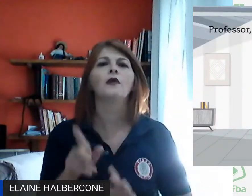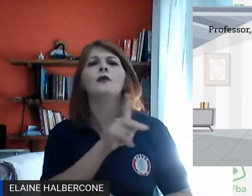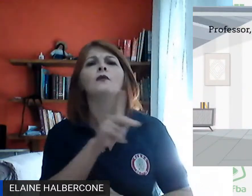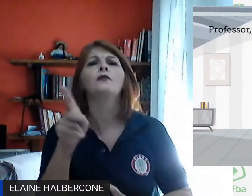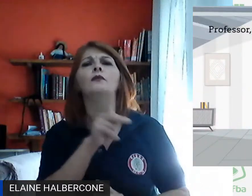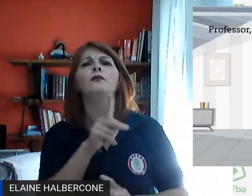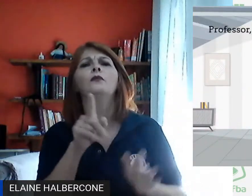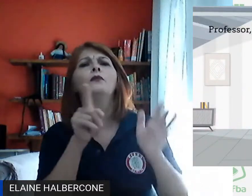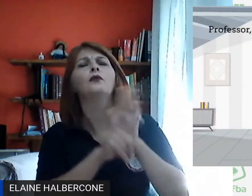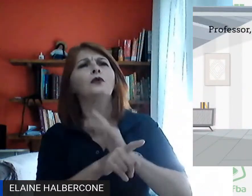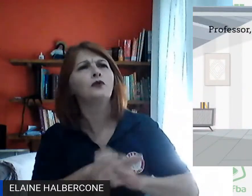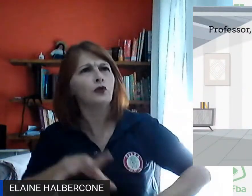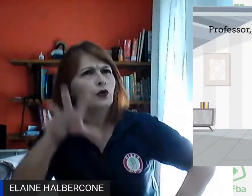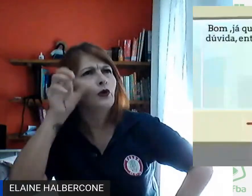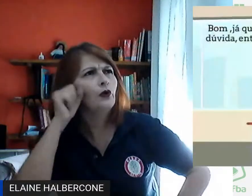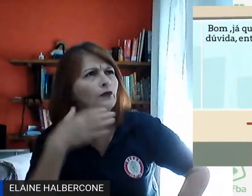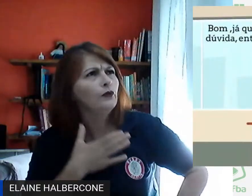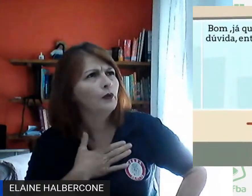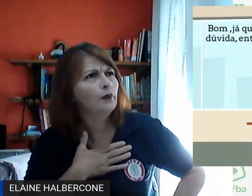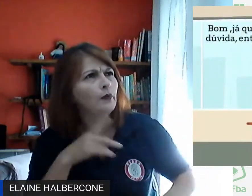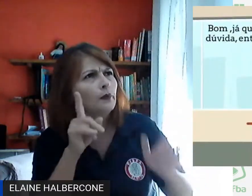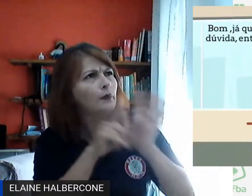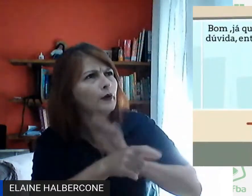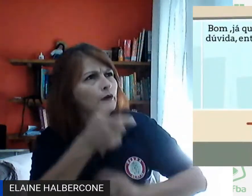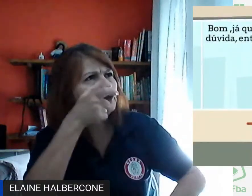Professor, o senhor ouviu minha pergunta?